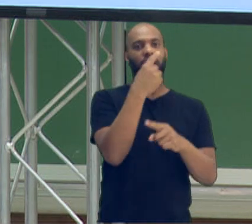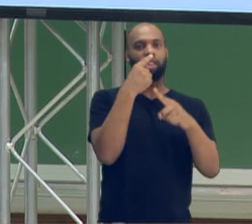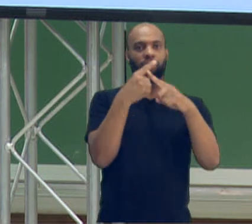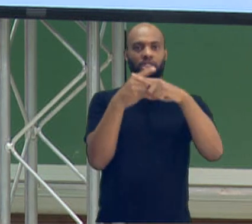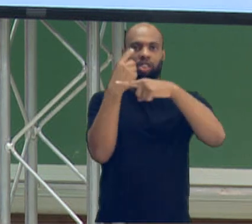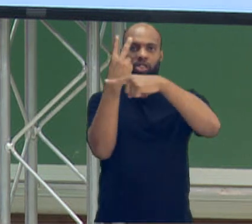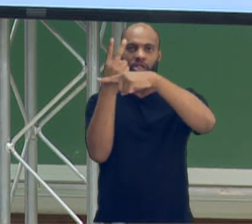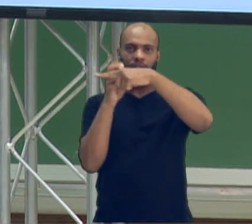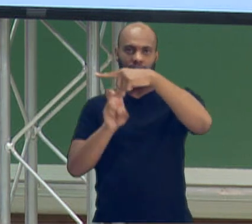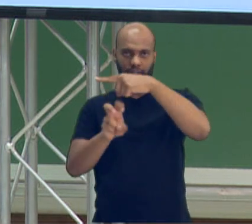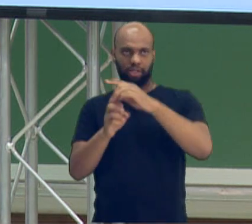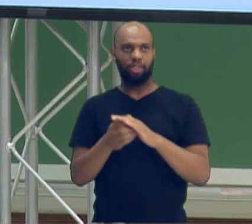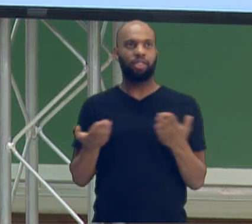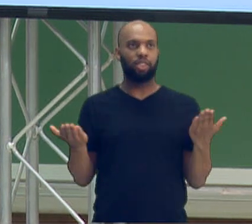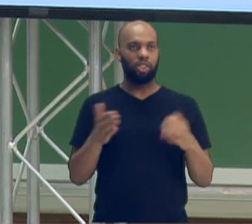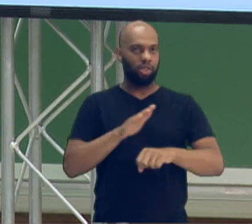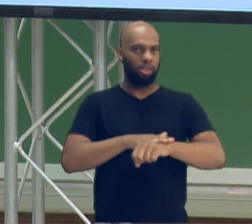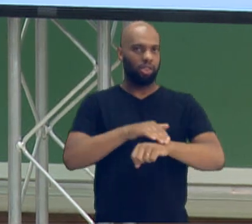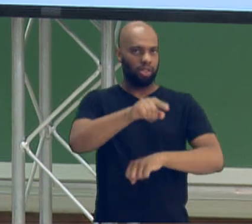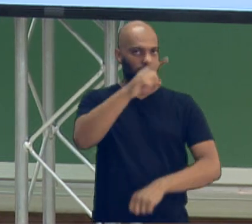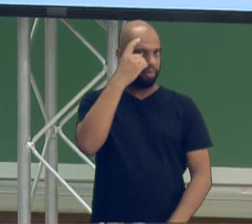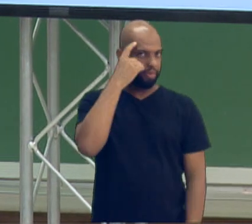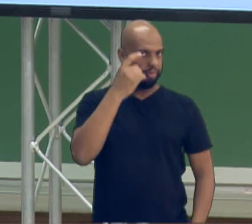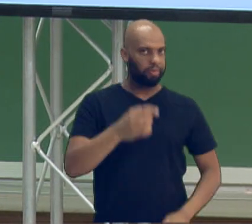3 vezes 2/5, certo? Tempo para pensar.